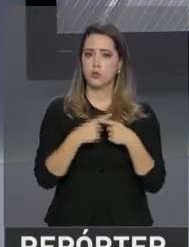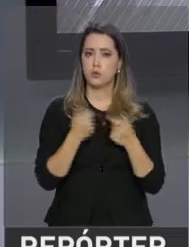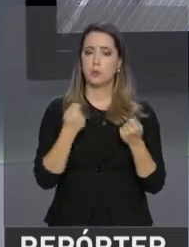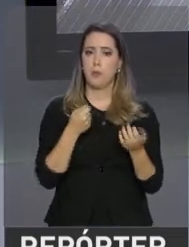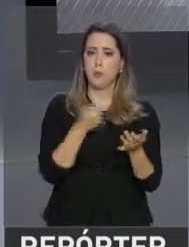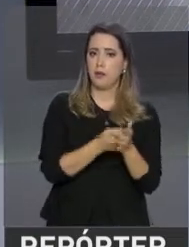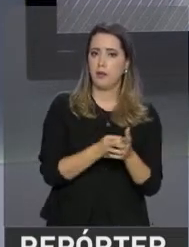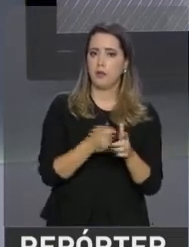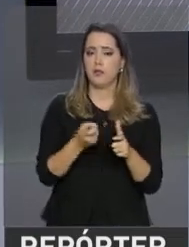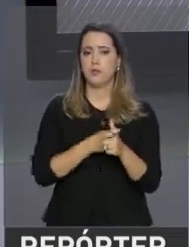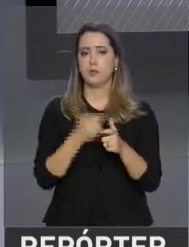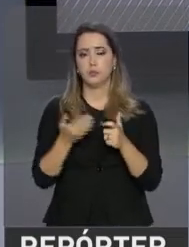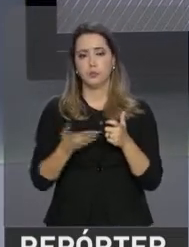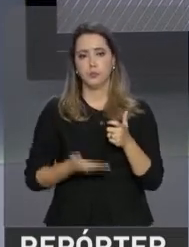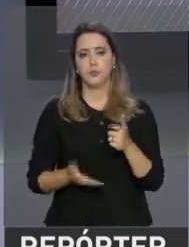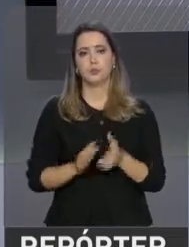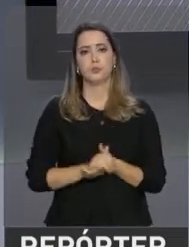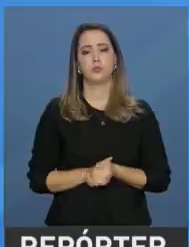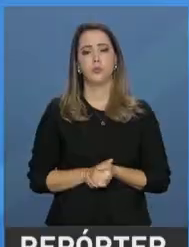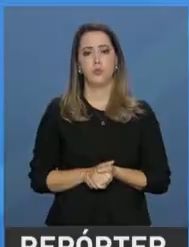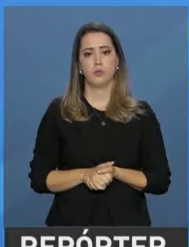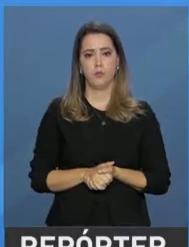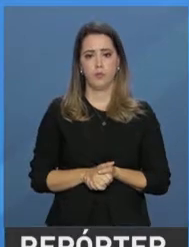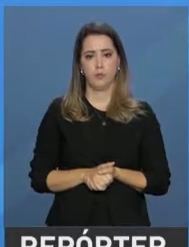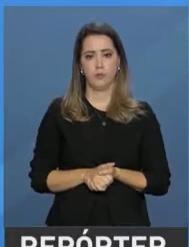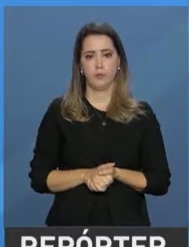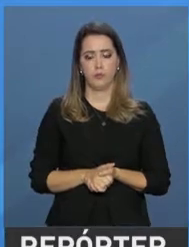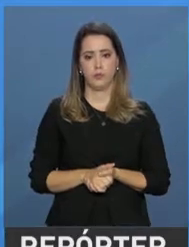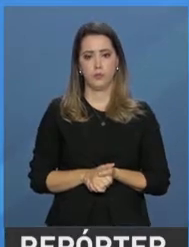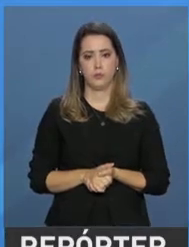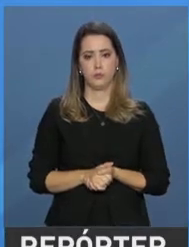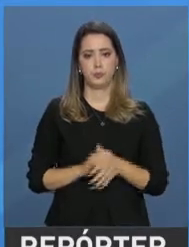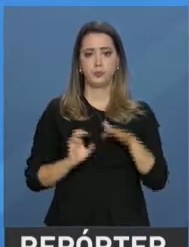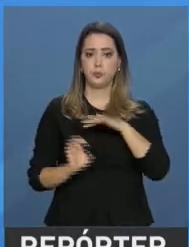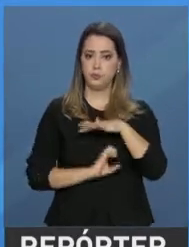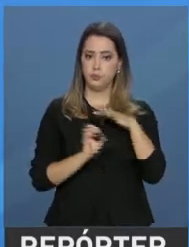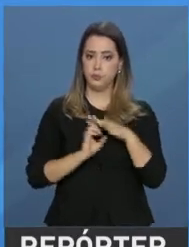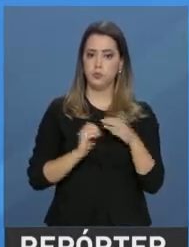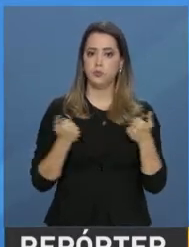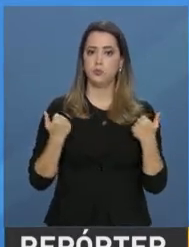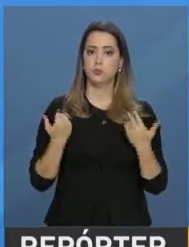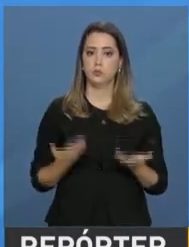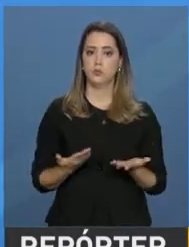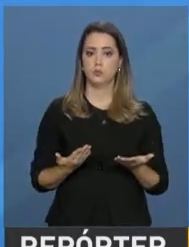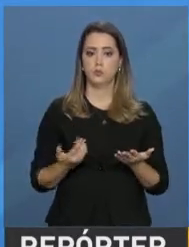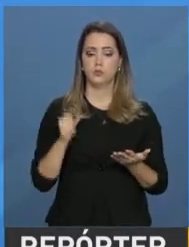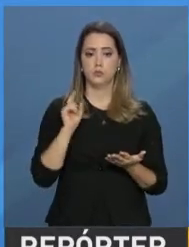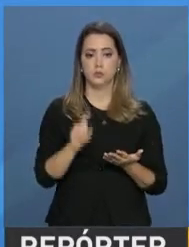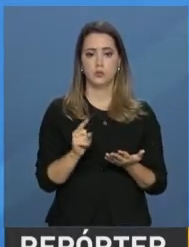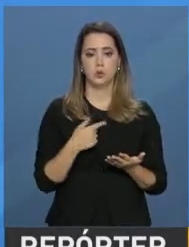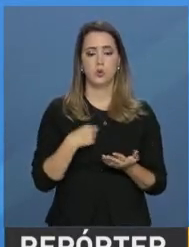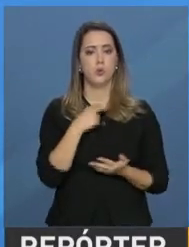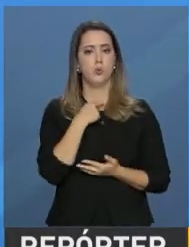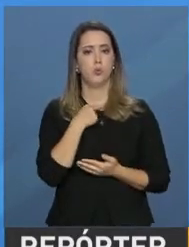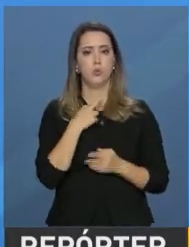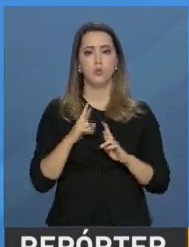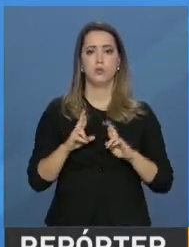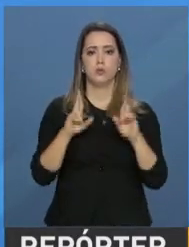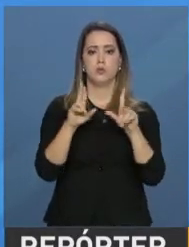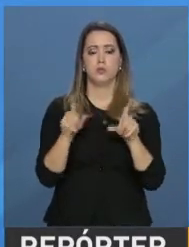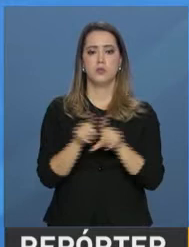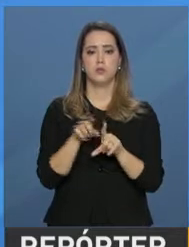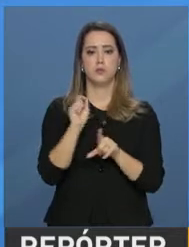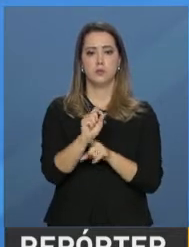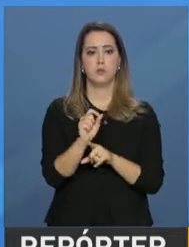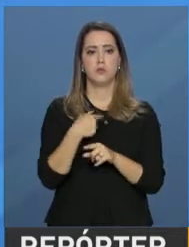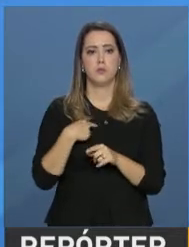quitar as dívidas com a receita as pequenas empresas não podem esperar ela chegaram